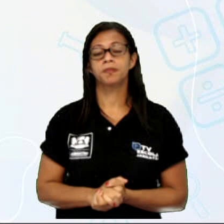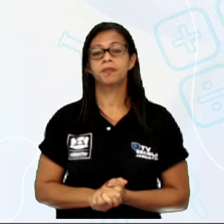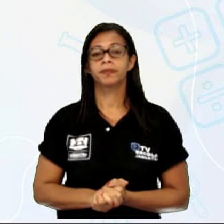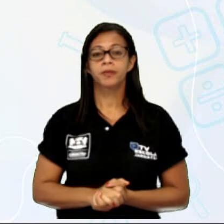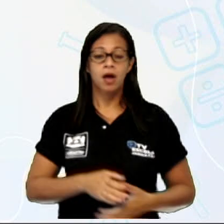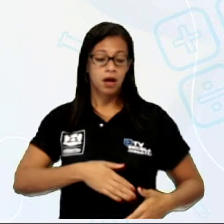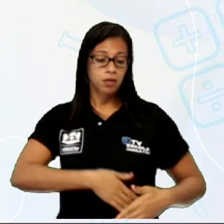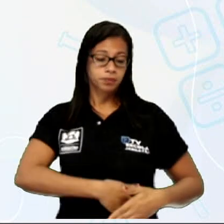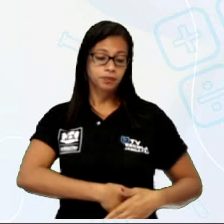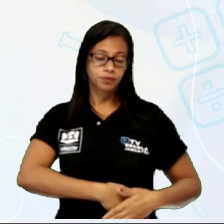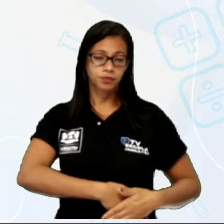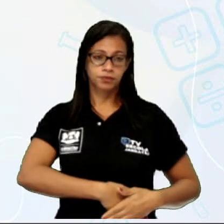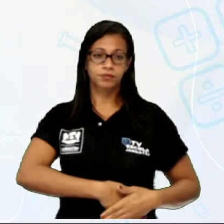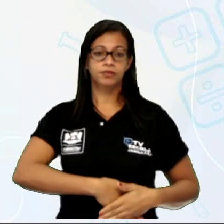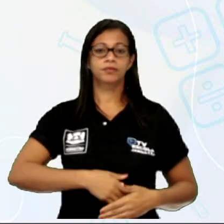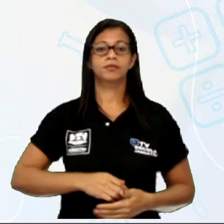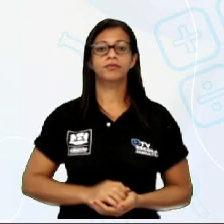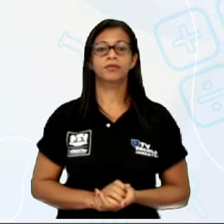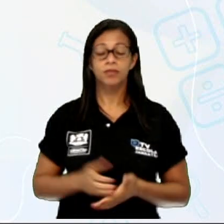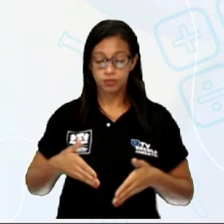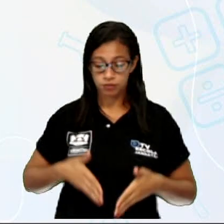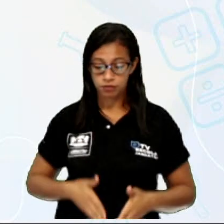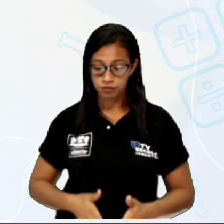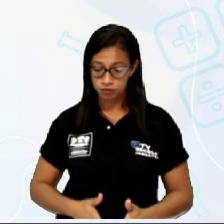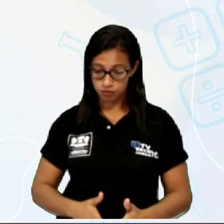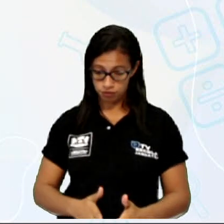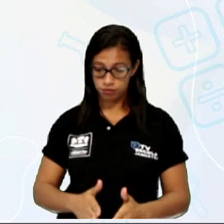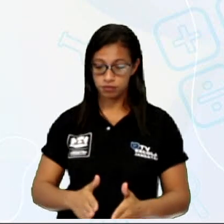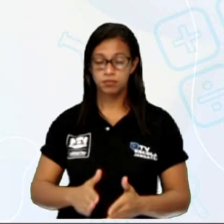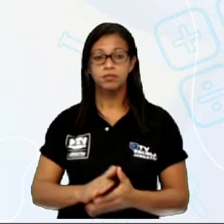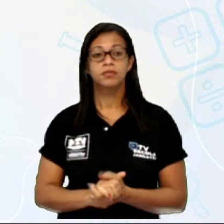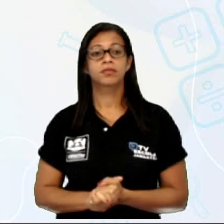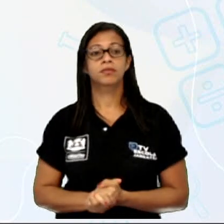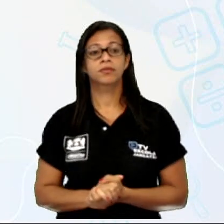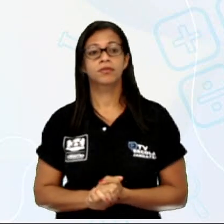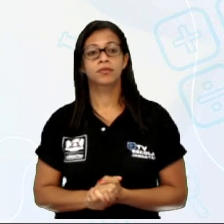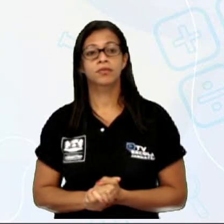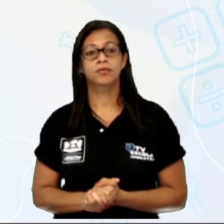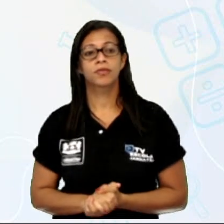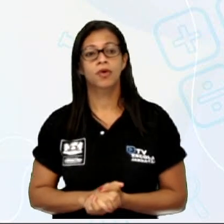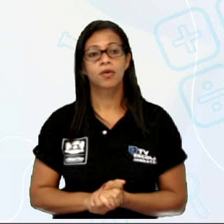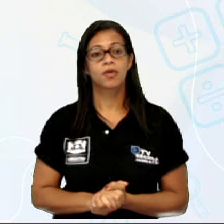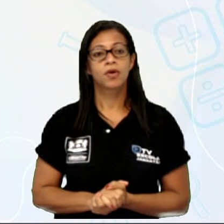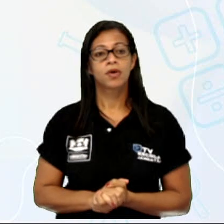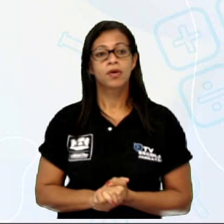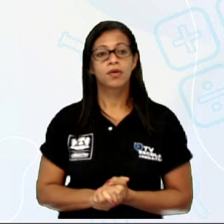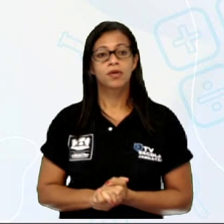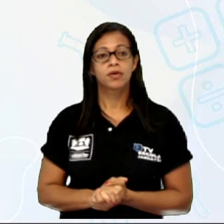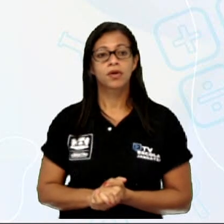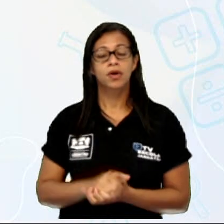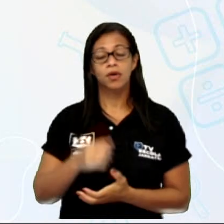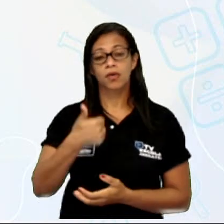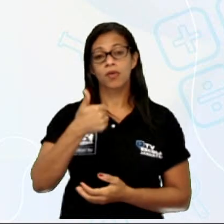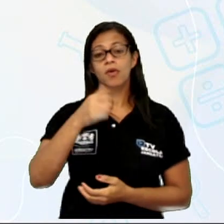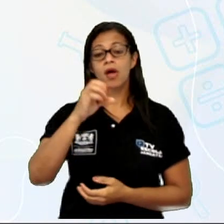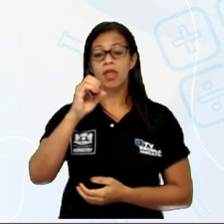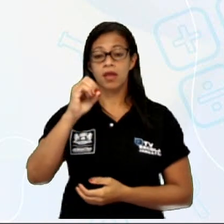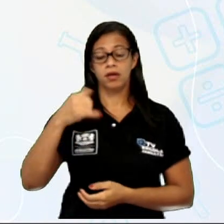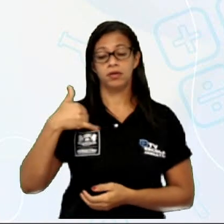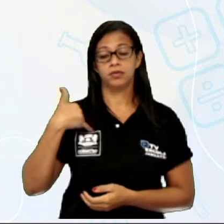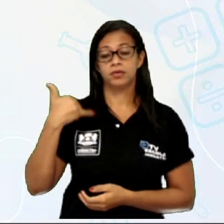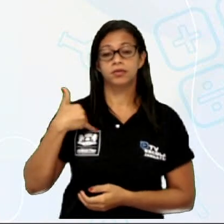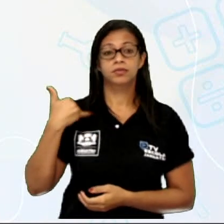Napoleão, ele nasceu numa ilha da Córcega. Aos 10 anos de idade, ele ingressou na